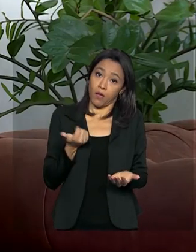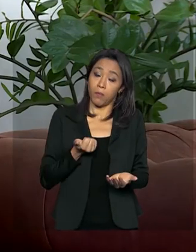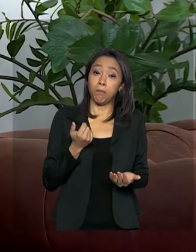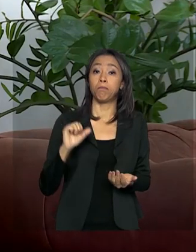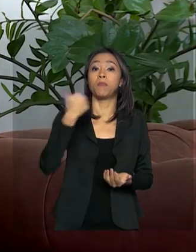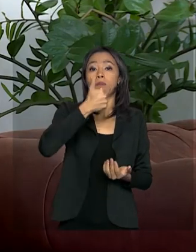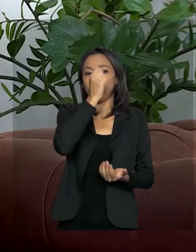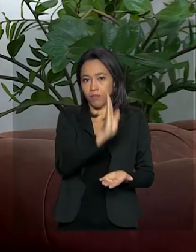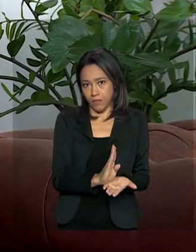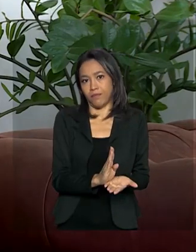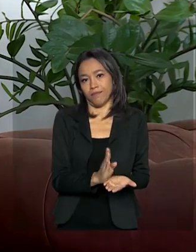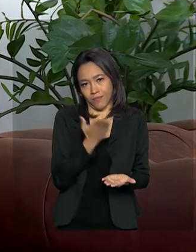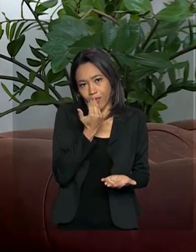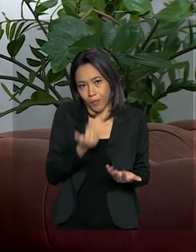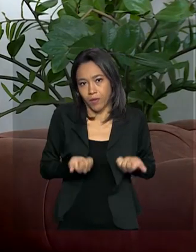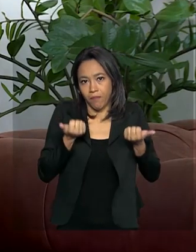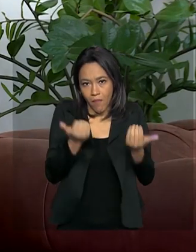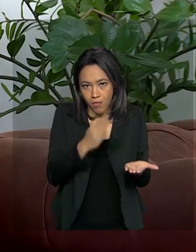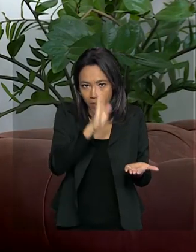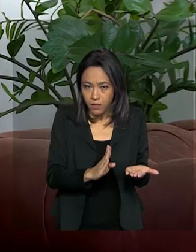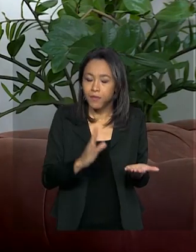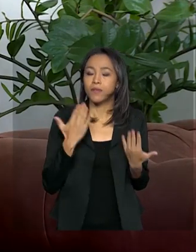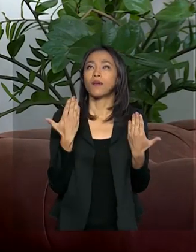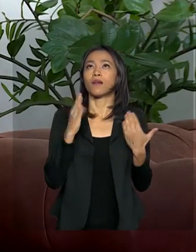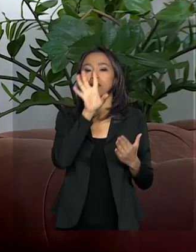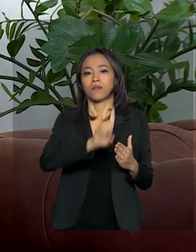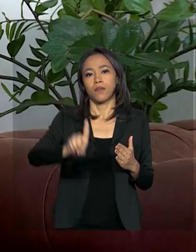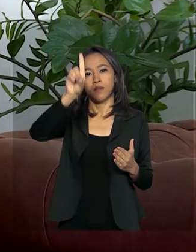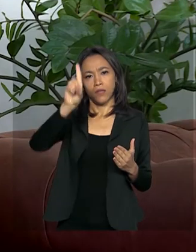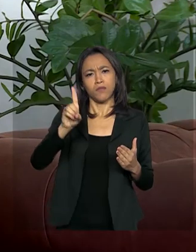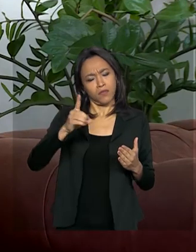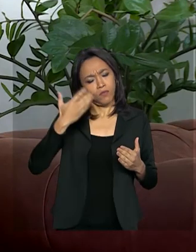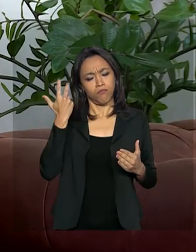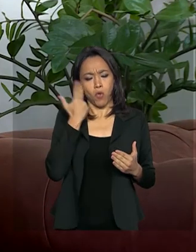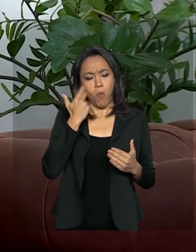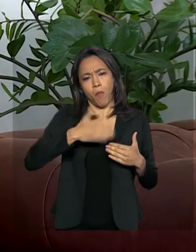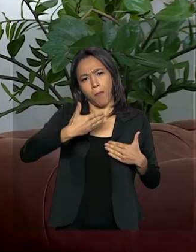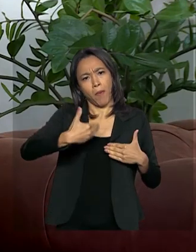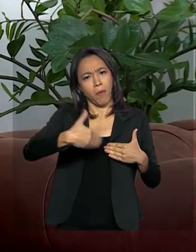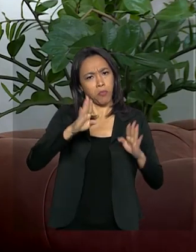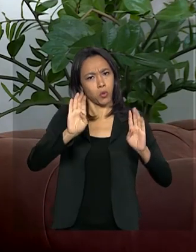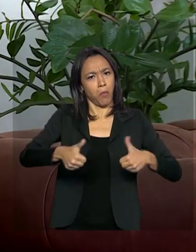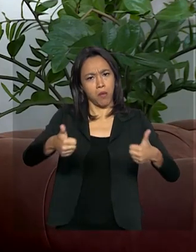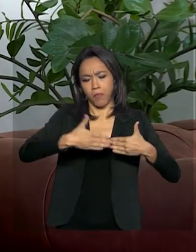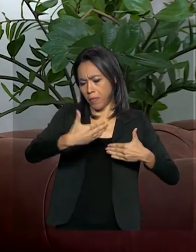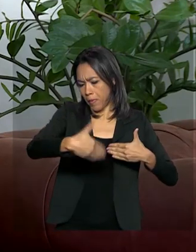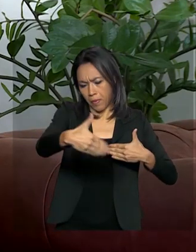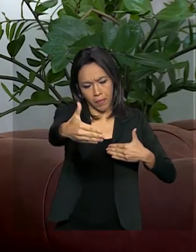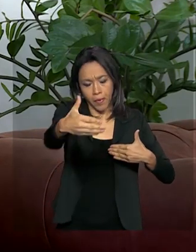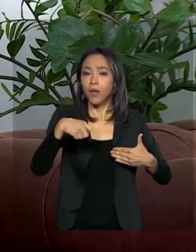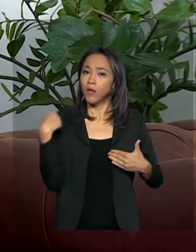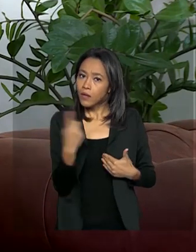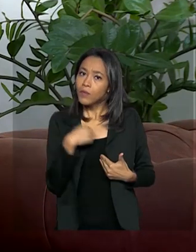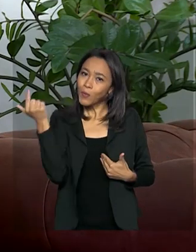olha o abastecimento interno né mas graças a deus as coisas caminham muito bem e nós estamos também